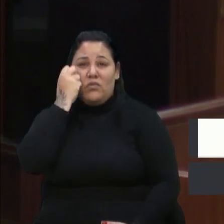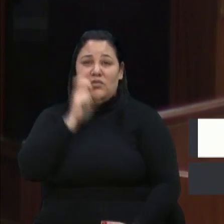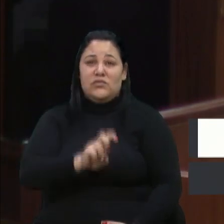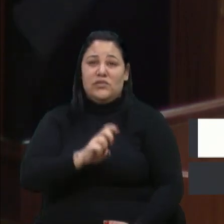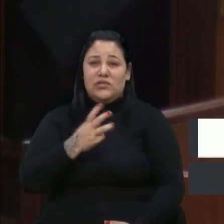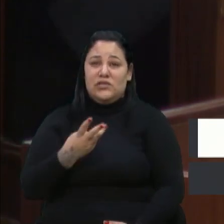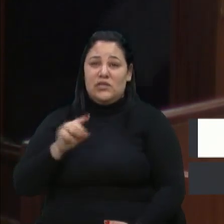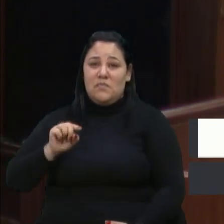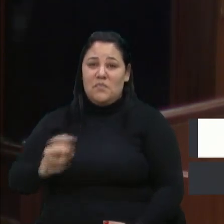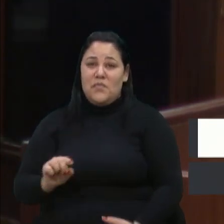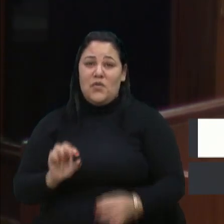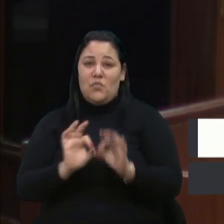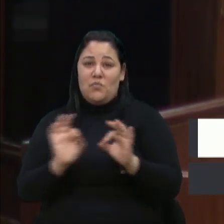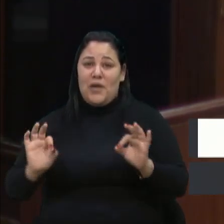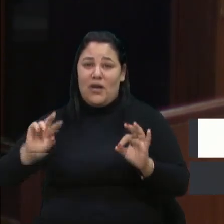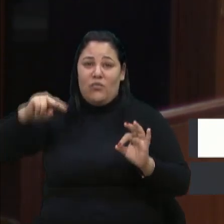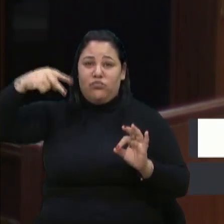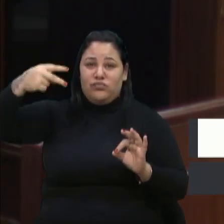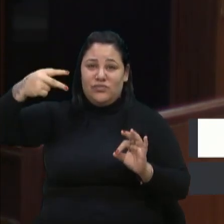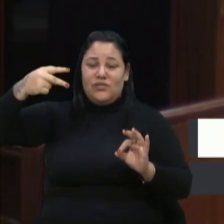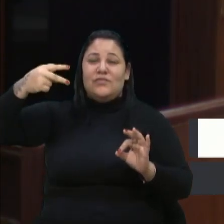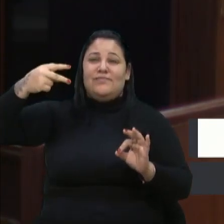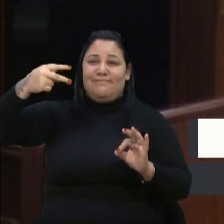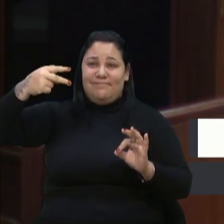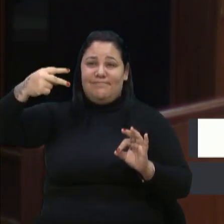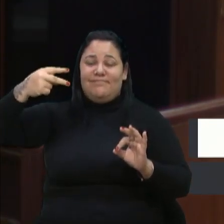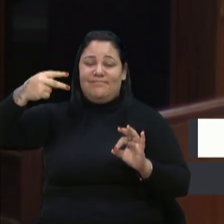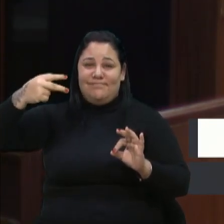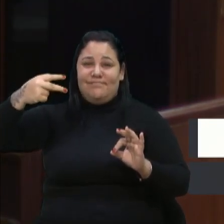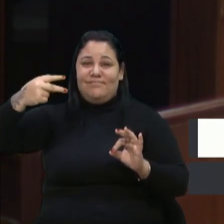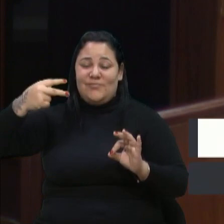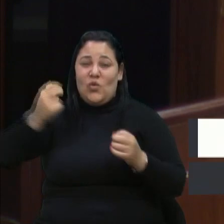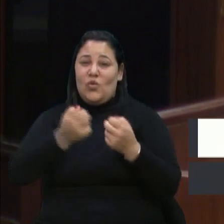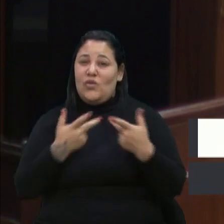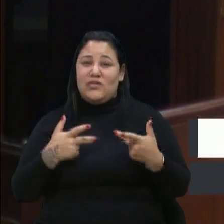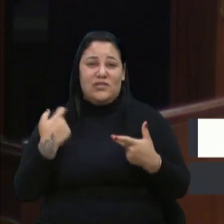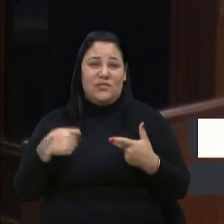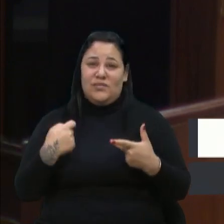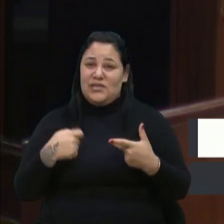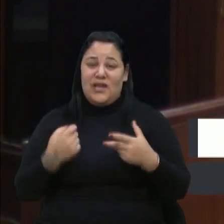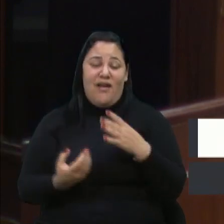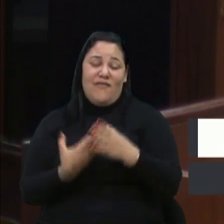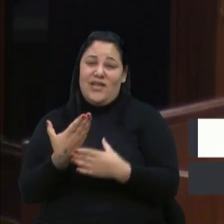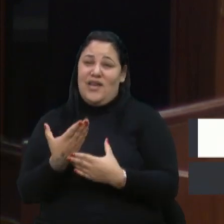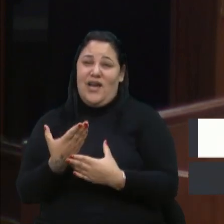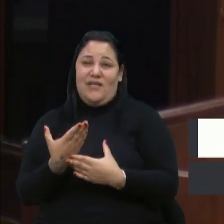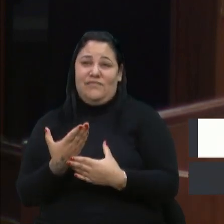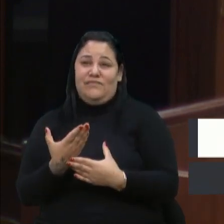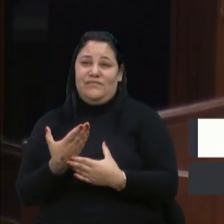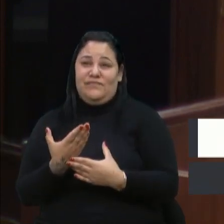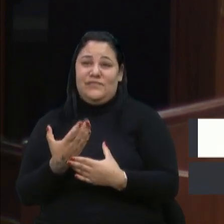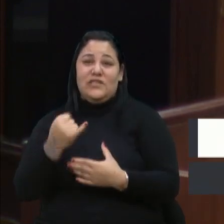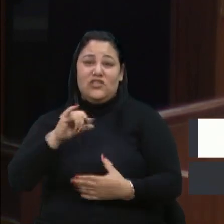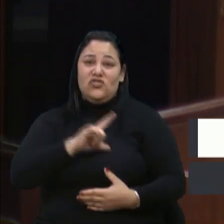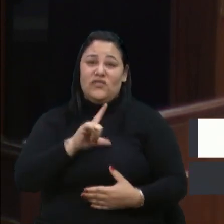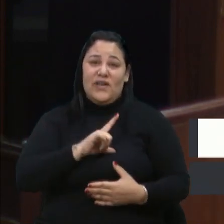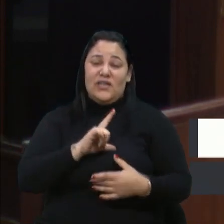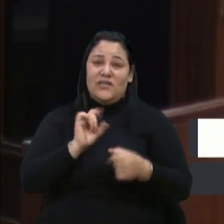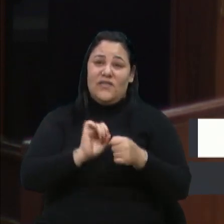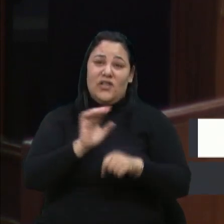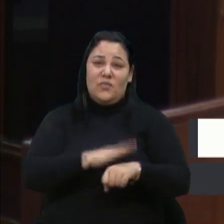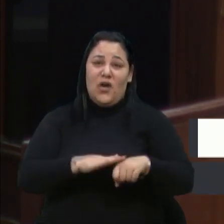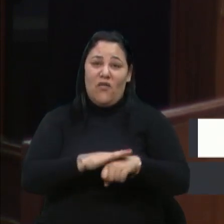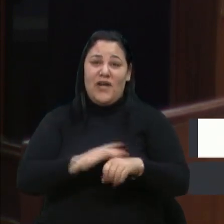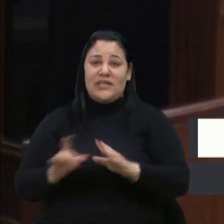que é no coração de Caxias do Sul. Uma animosidade que não precisaria ter sido criada se fosse feito um diálogo